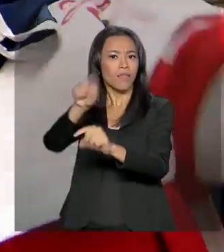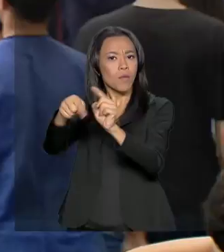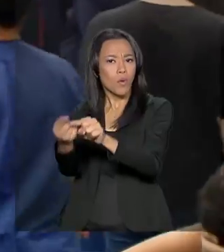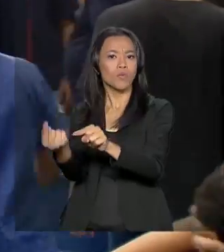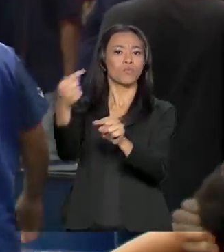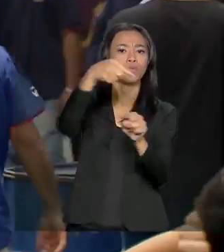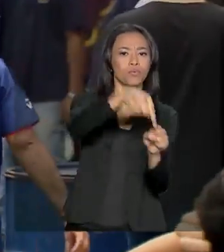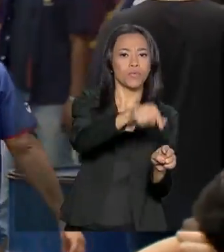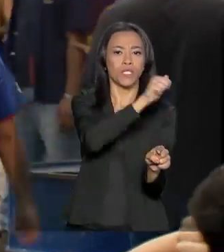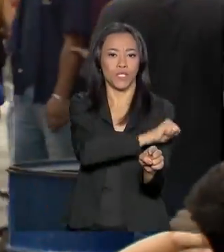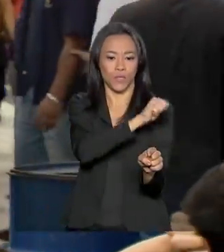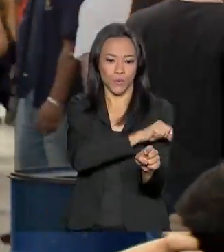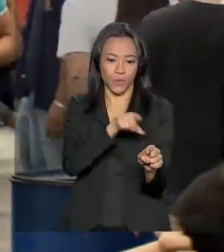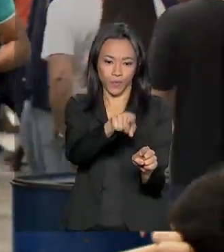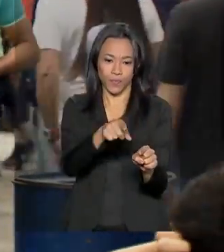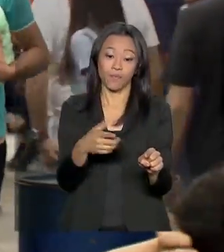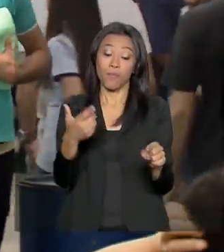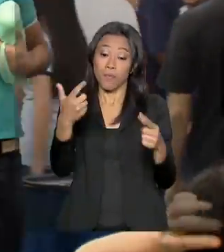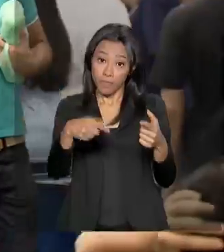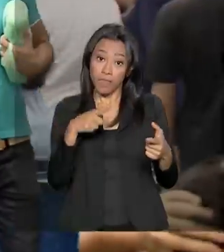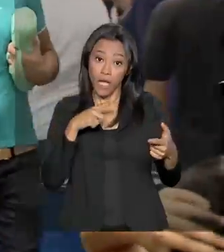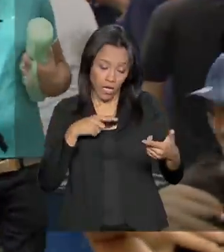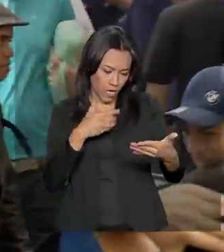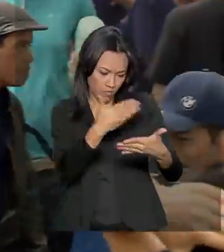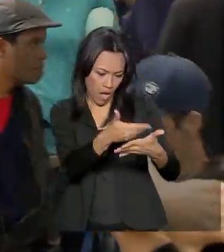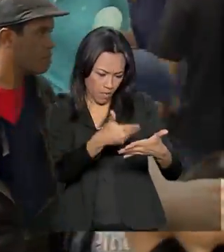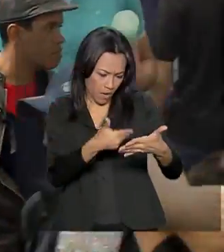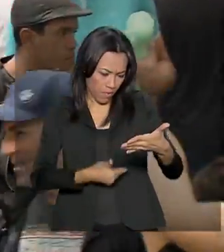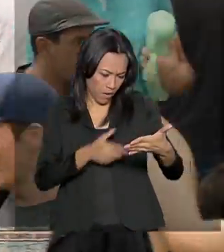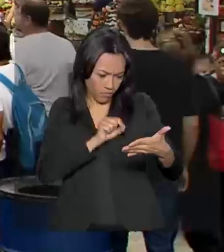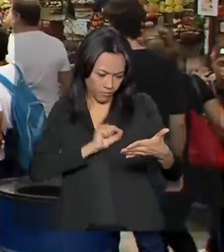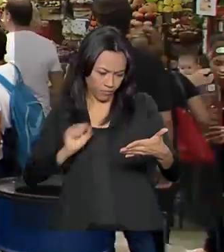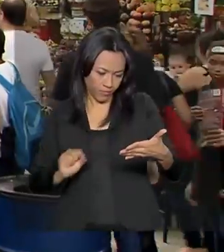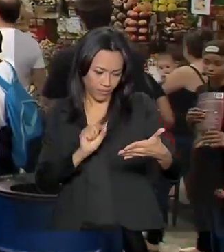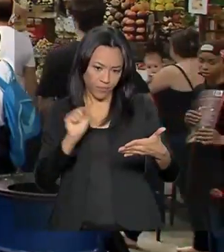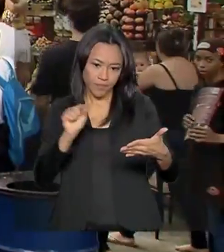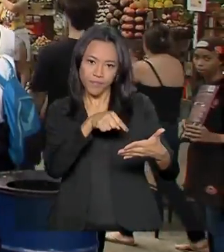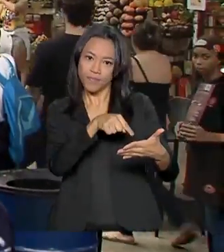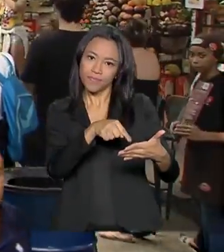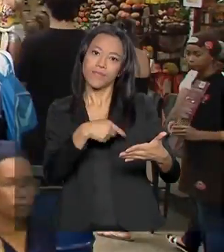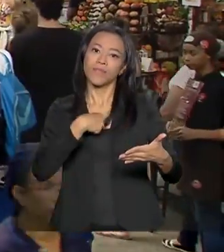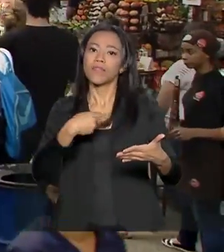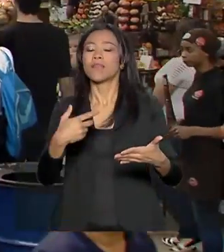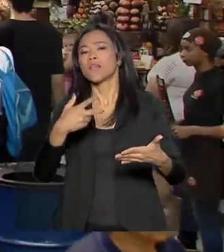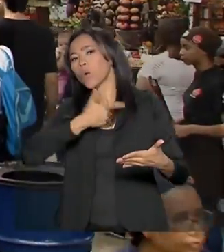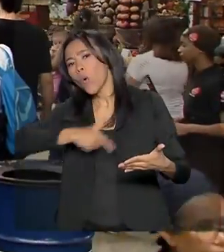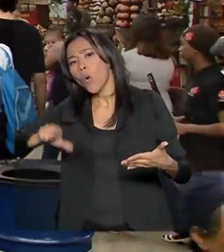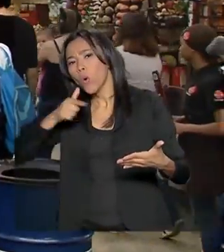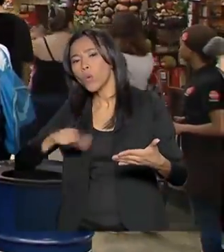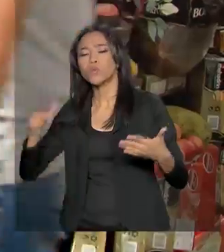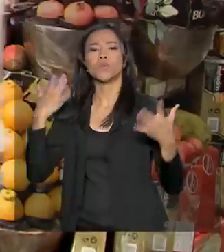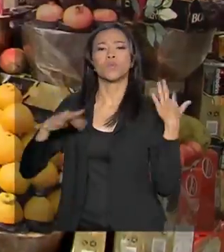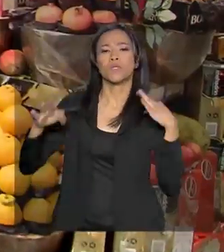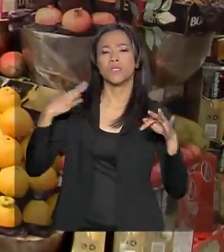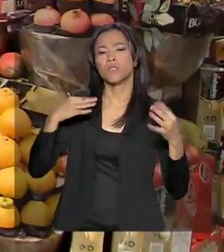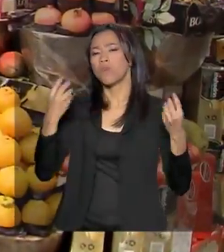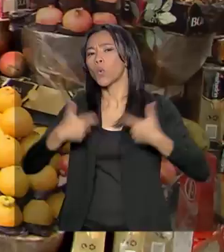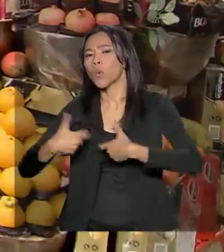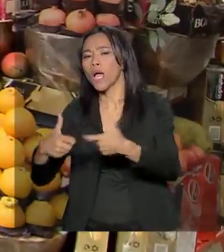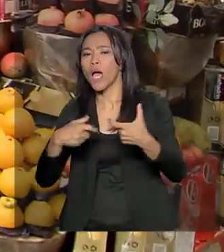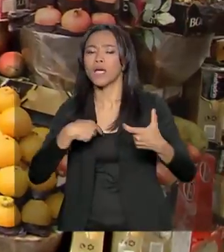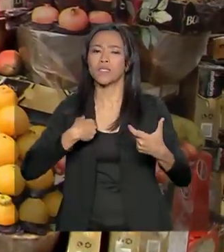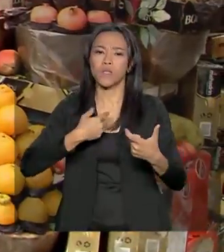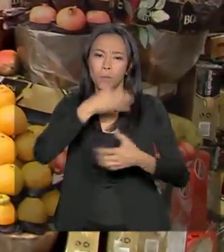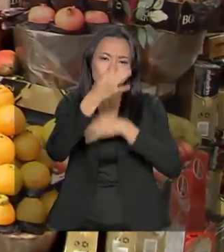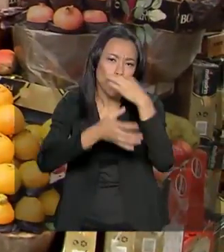de Janeiro. O Mercadão está no Guia do Torcedor da Copa América, juntamente com outras atrações turísticas e dicas